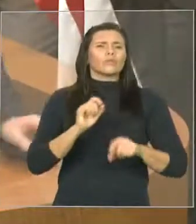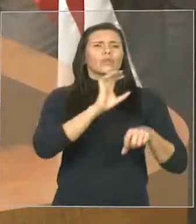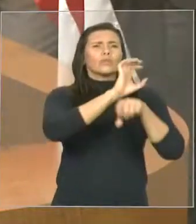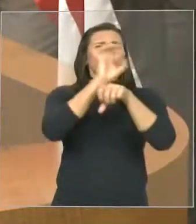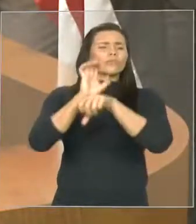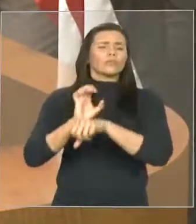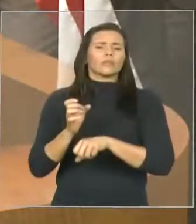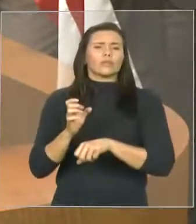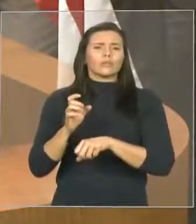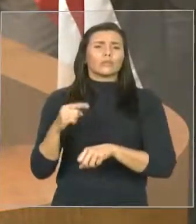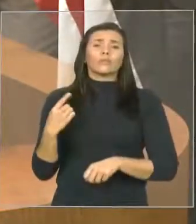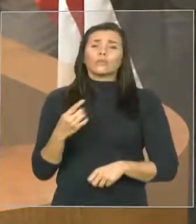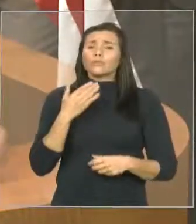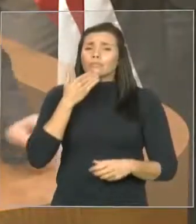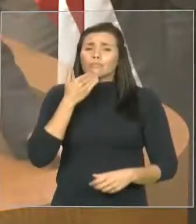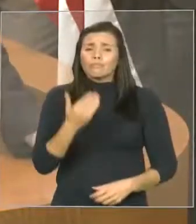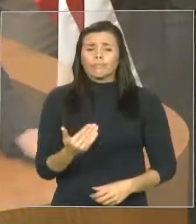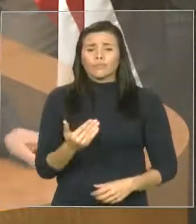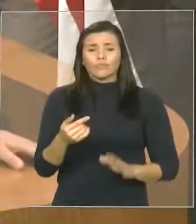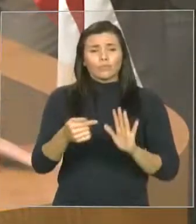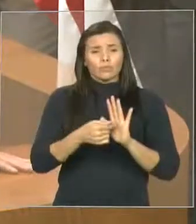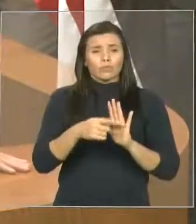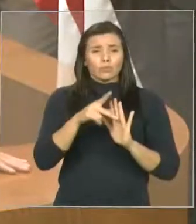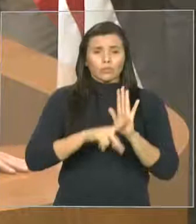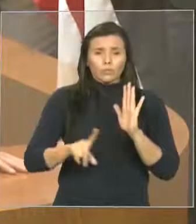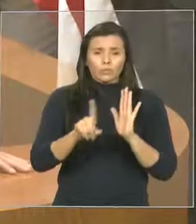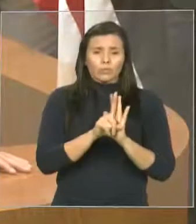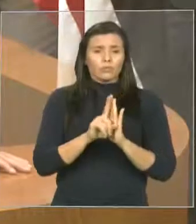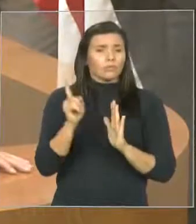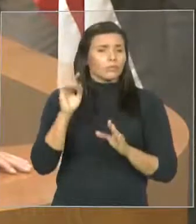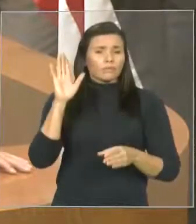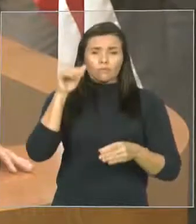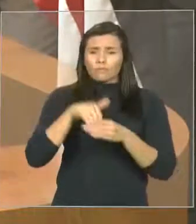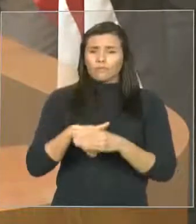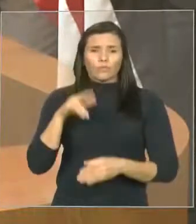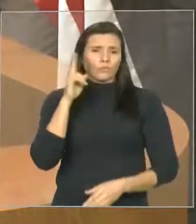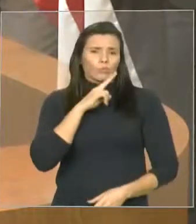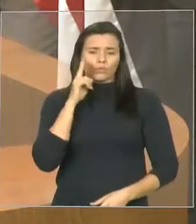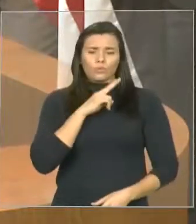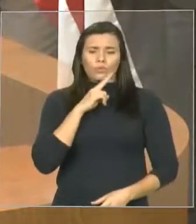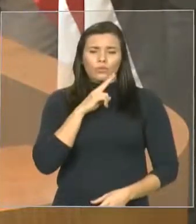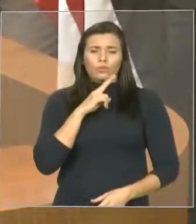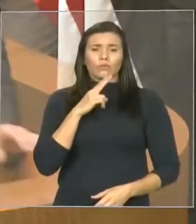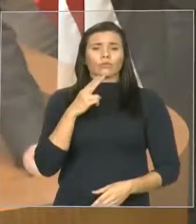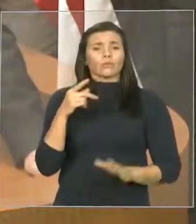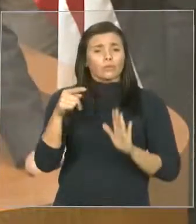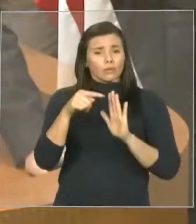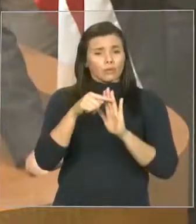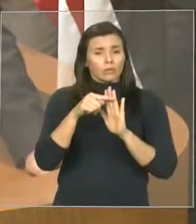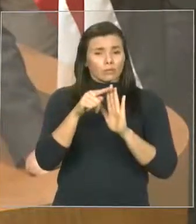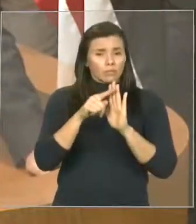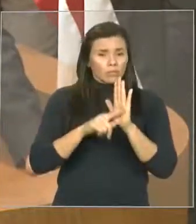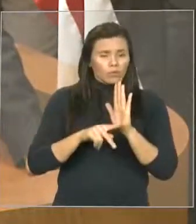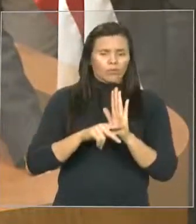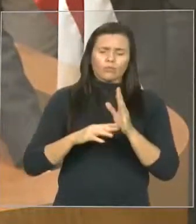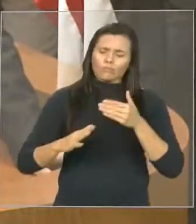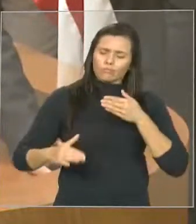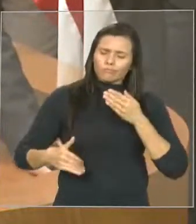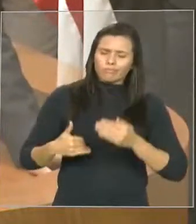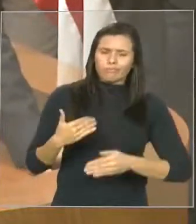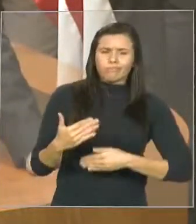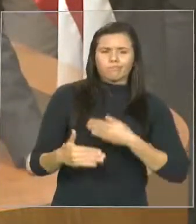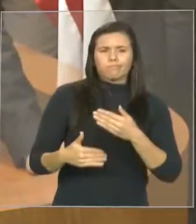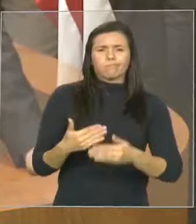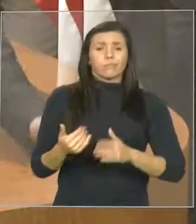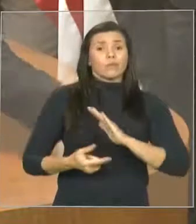tão somente para que esse projeto não seja votado em regime de urgência, para que esse projeto possa tramitar nas comissões.